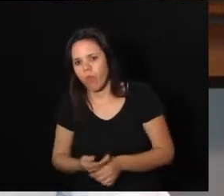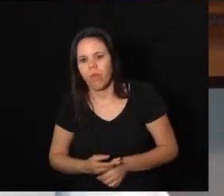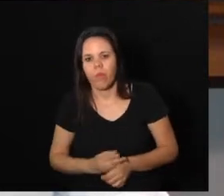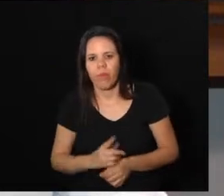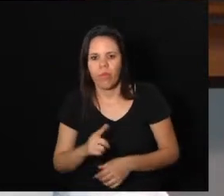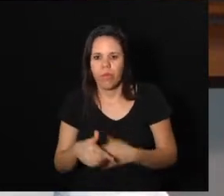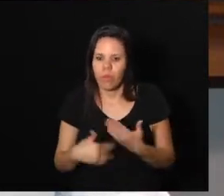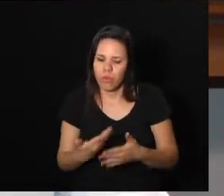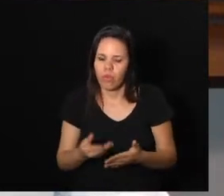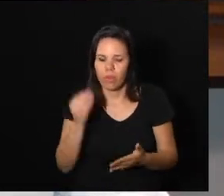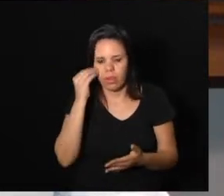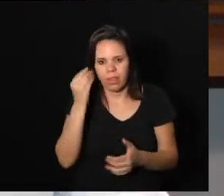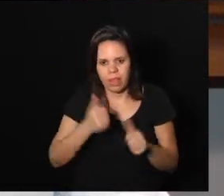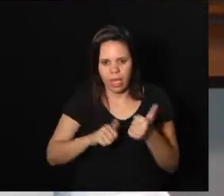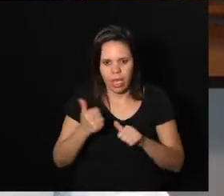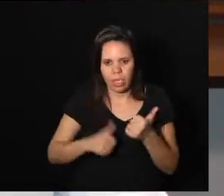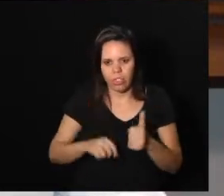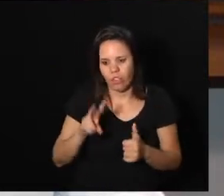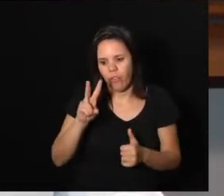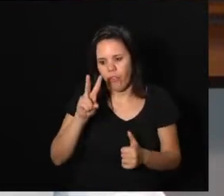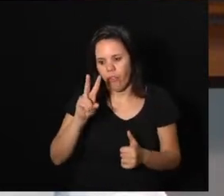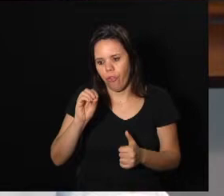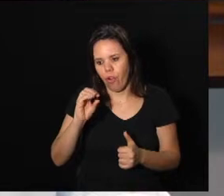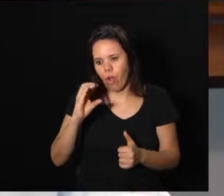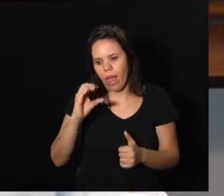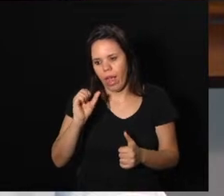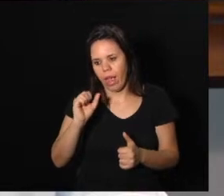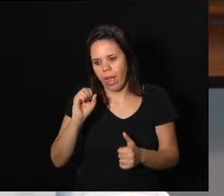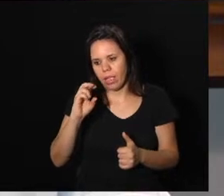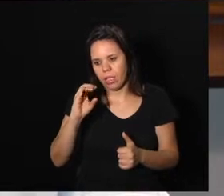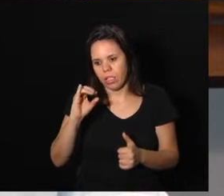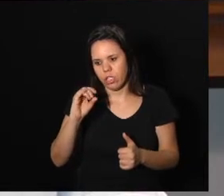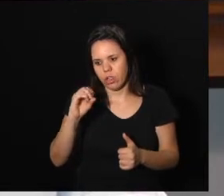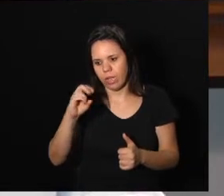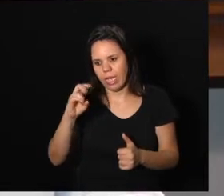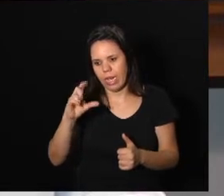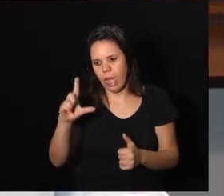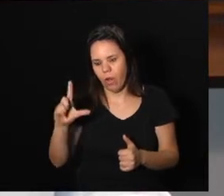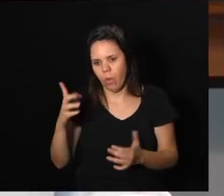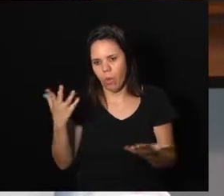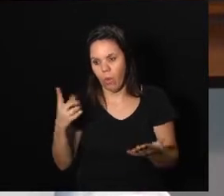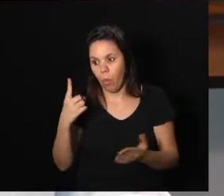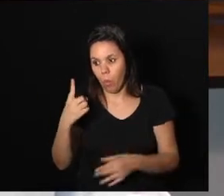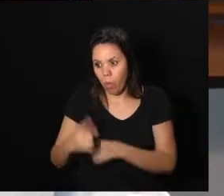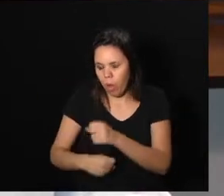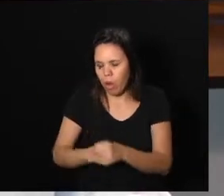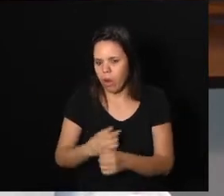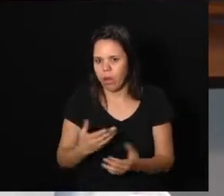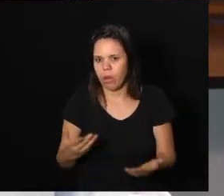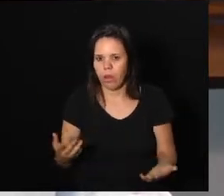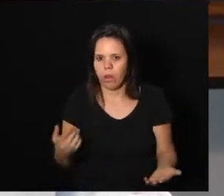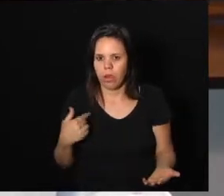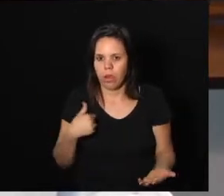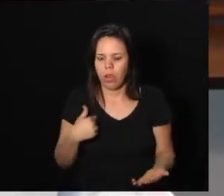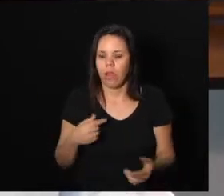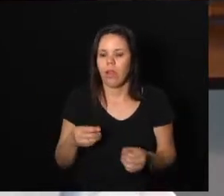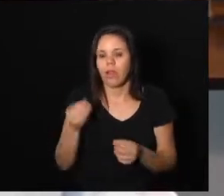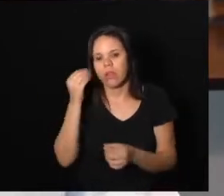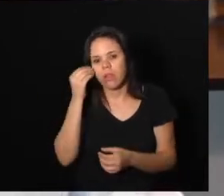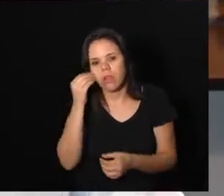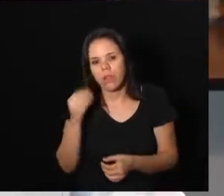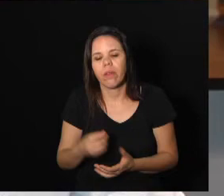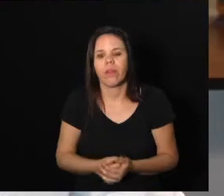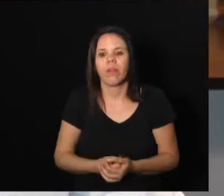o teste vocacional feito no colégio indicava para humanas, né? E eu prestei, num primeiro momento,